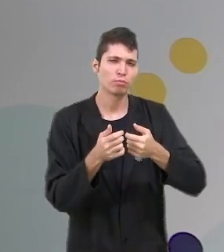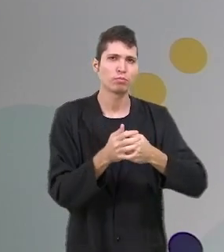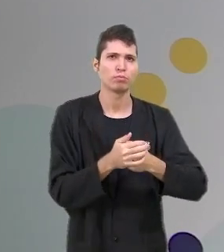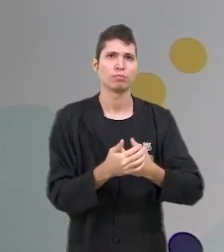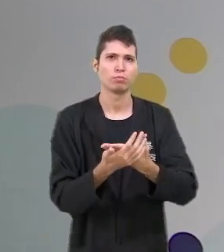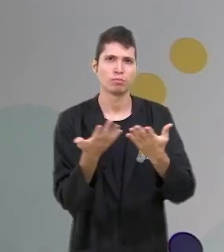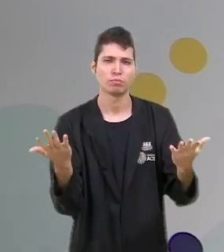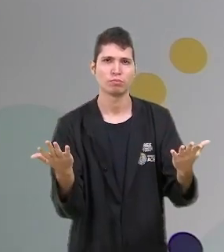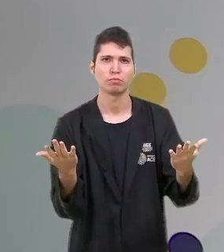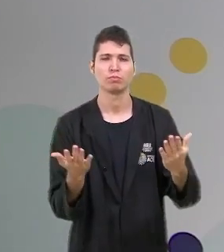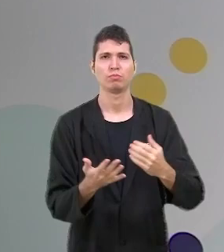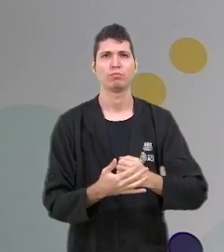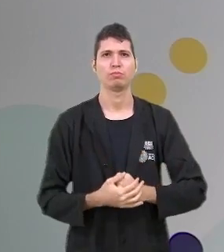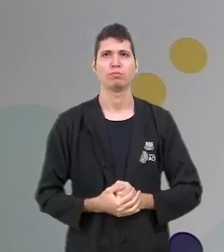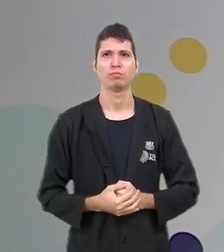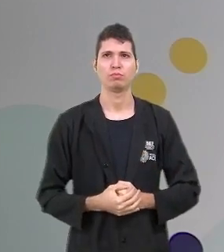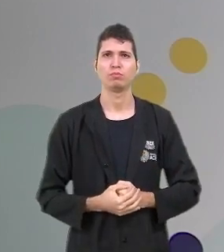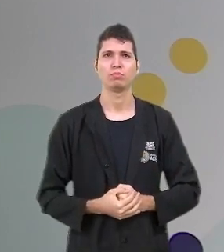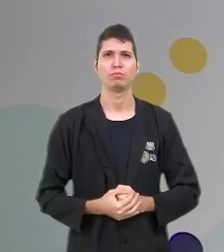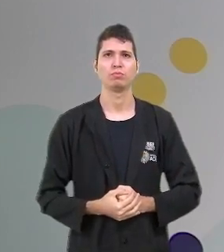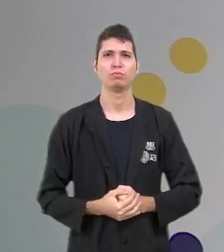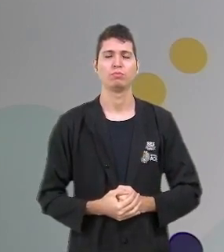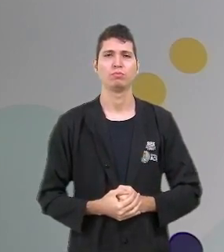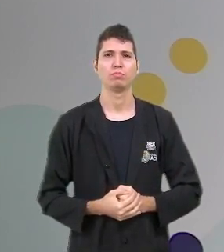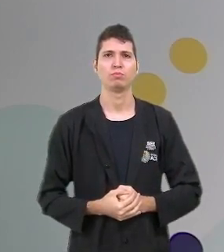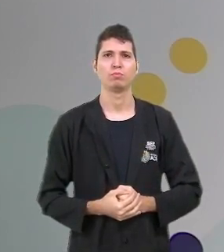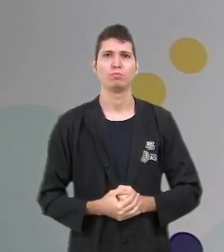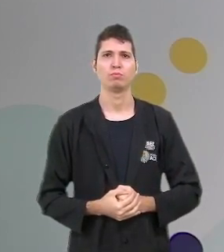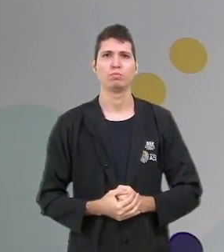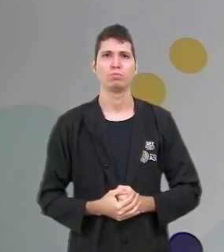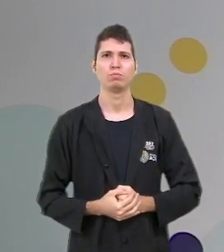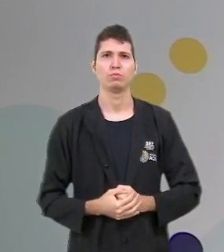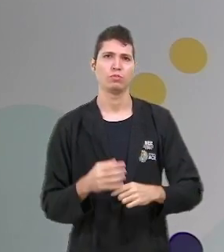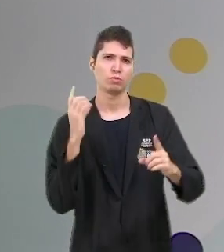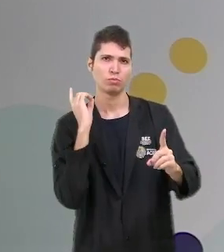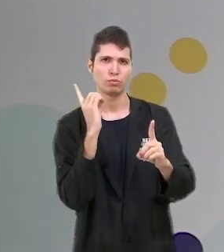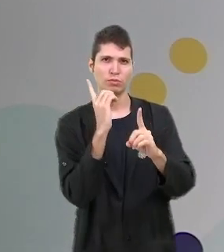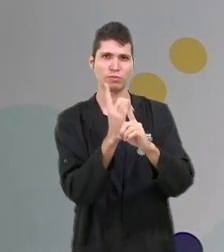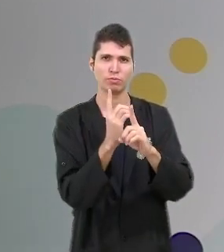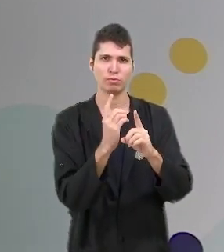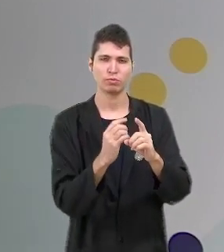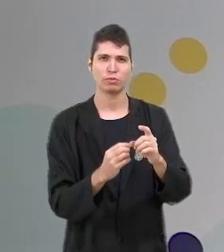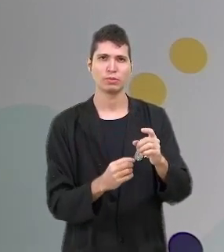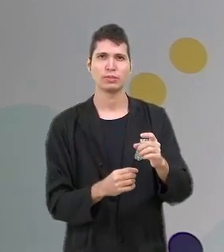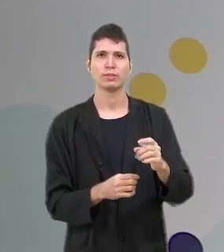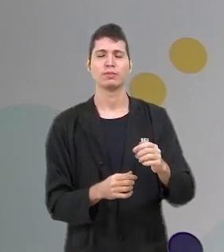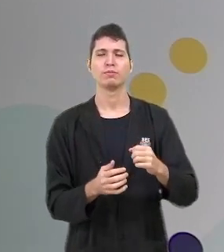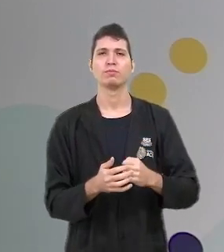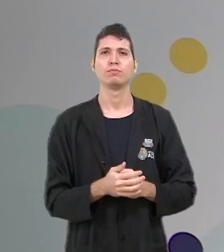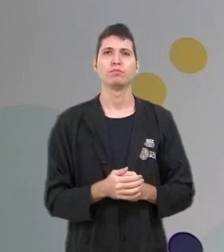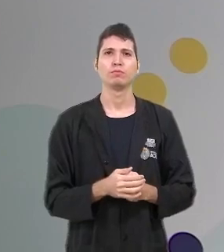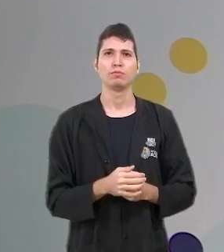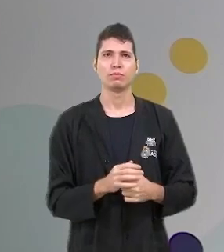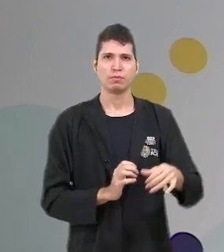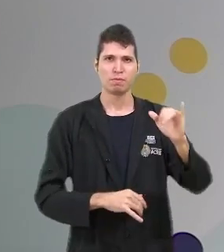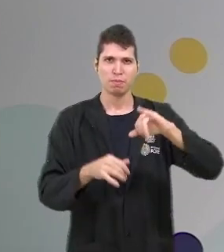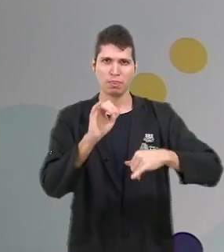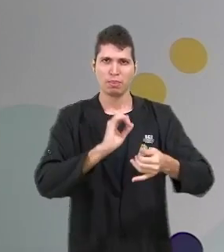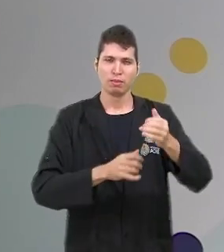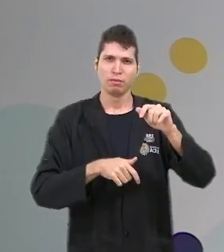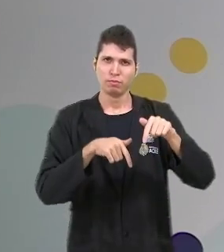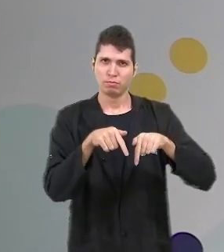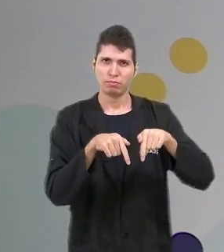até observaram, bem fácil para a gente conseguir aí identificar os elementos da tabela periódica mais eletronegativos,